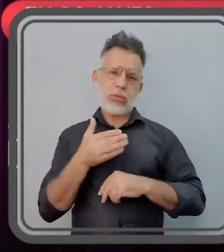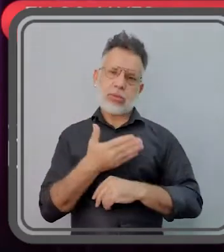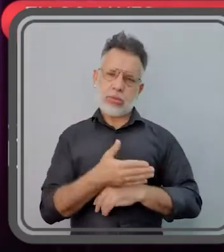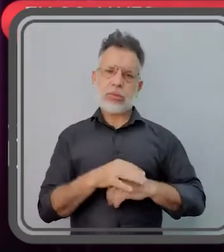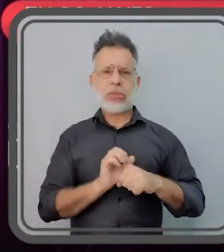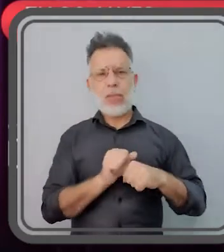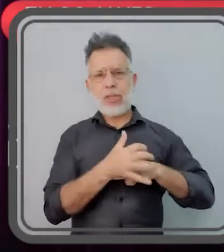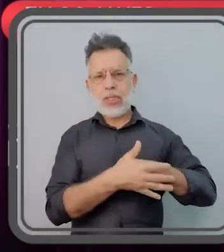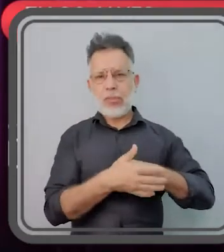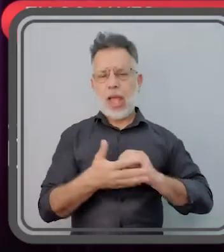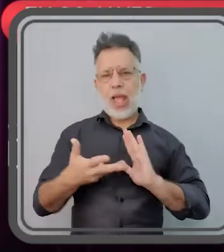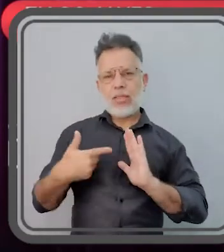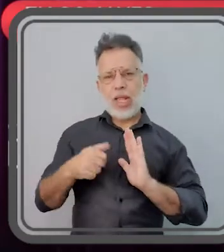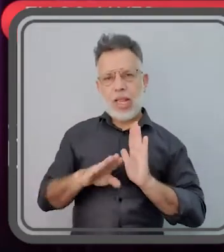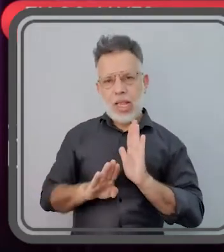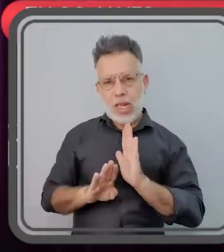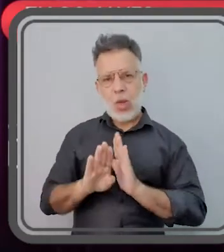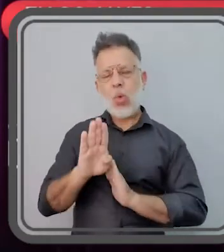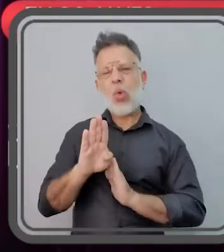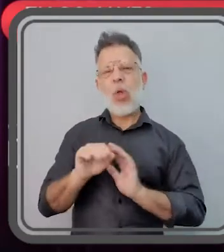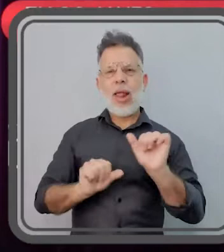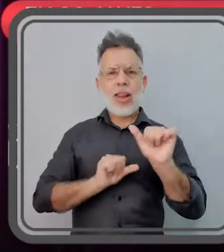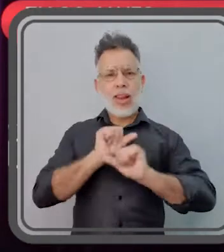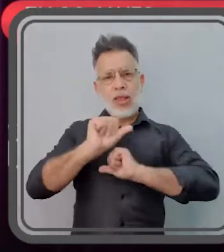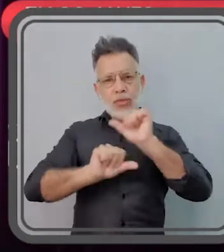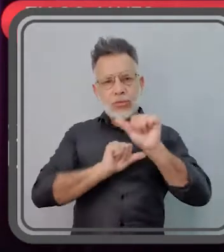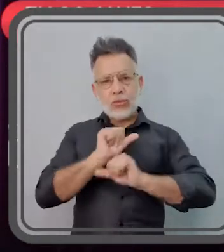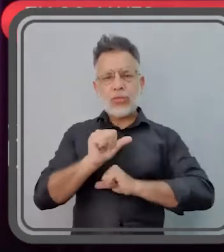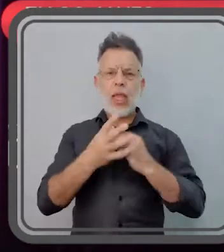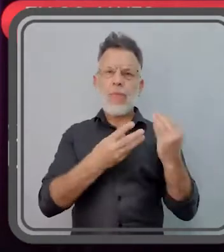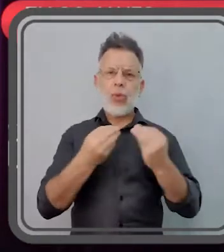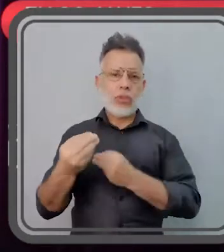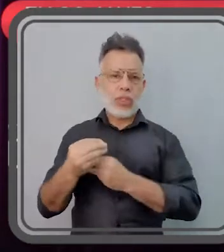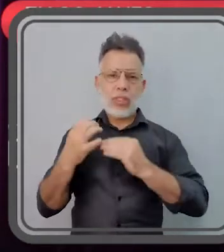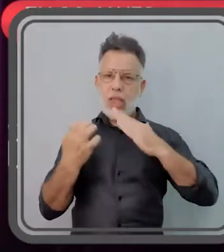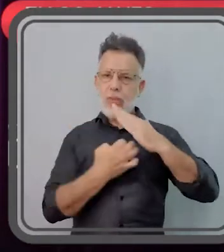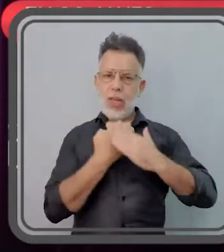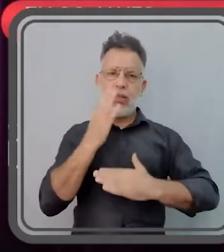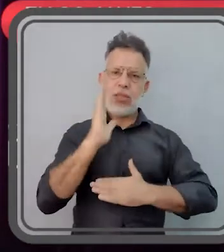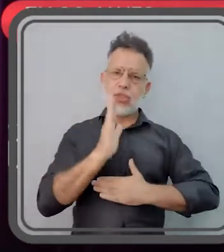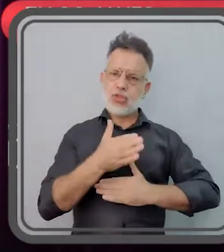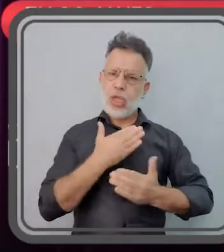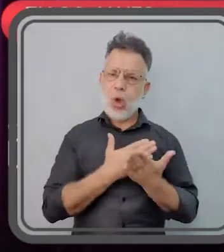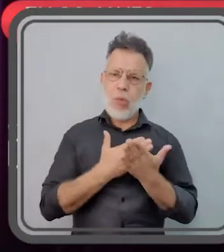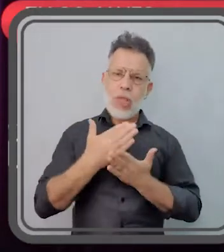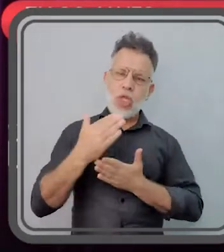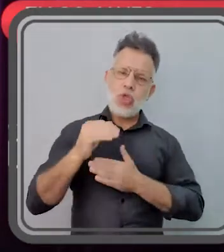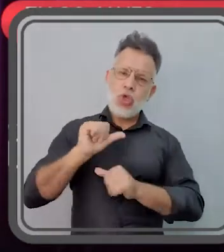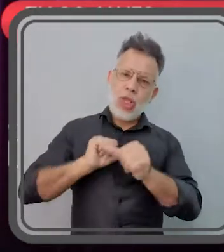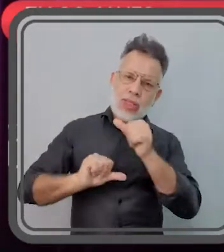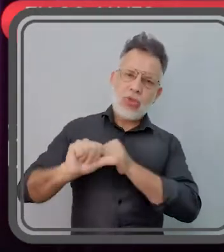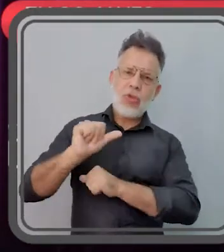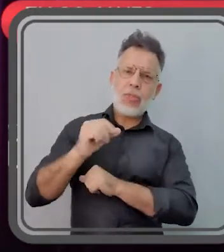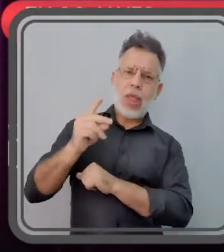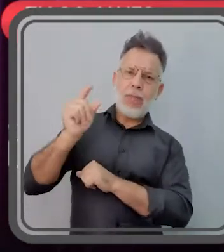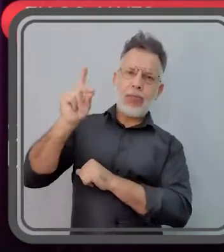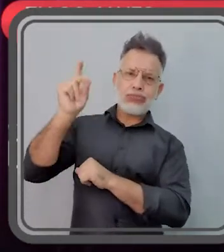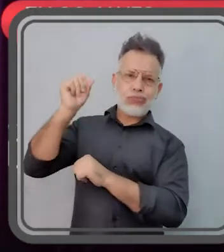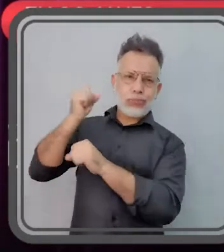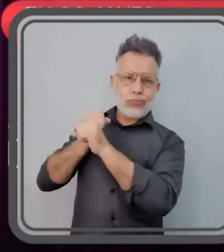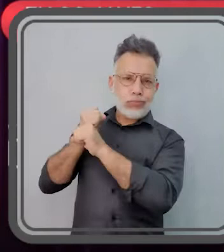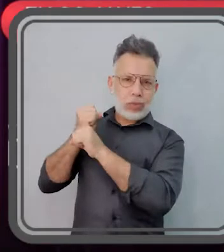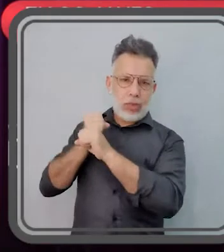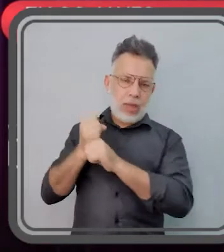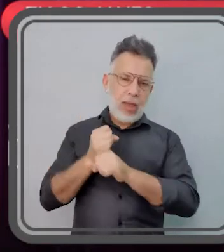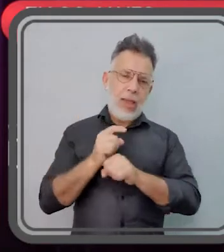pandemia, acelerado transformação, e muitas empresas já começou a transformação muitos anos atrás, mas que